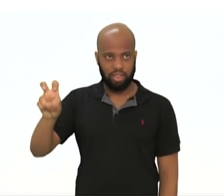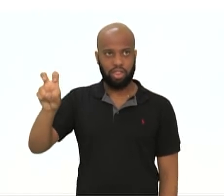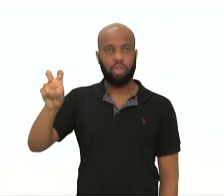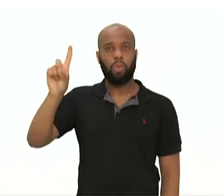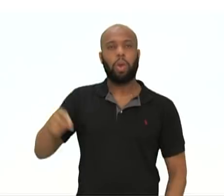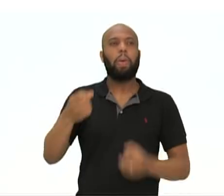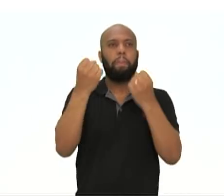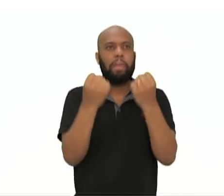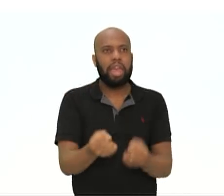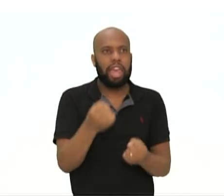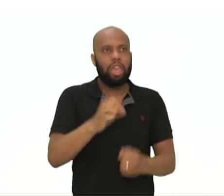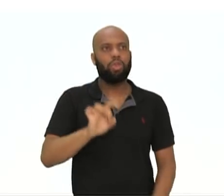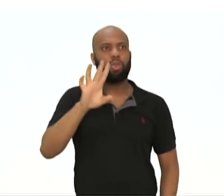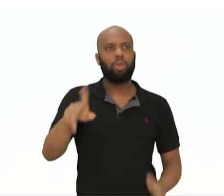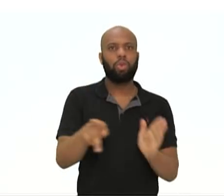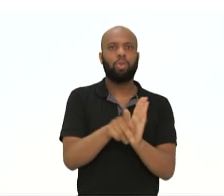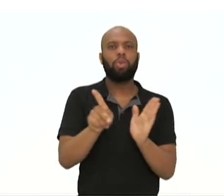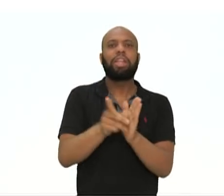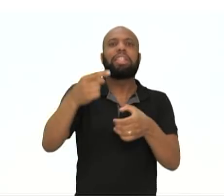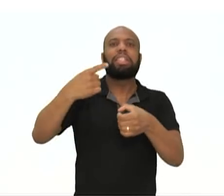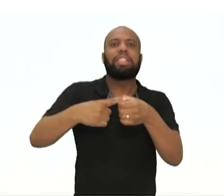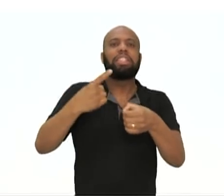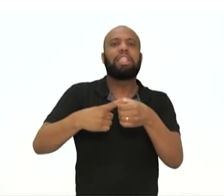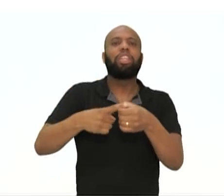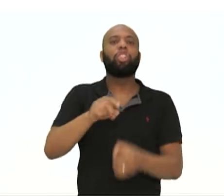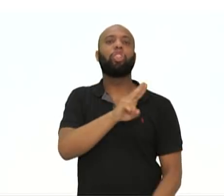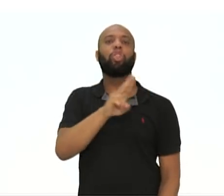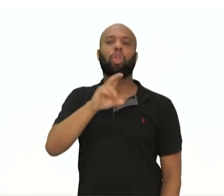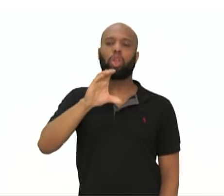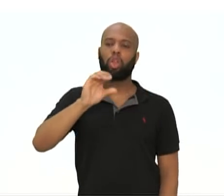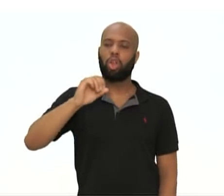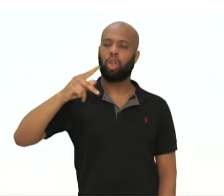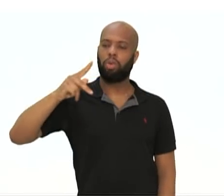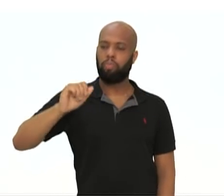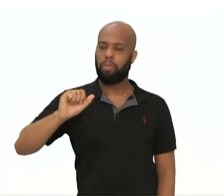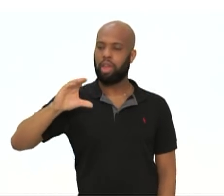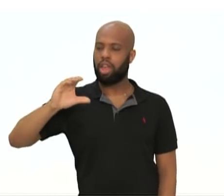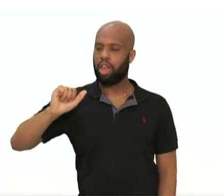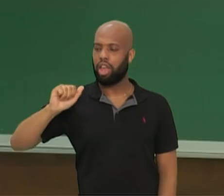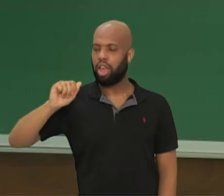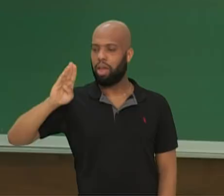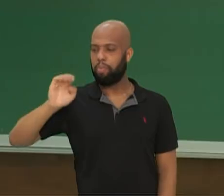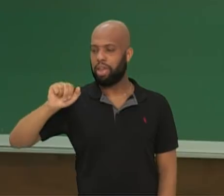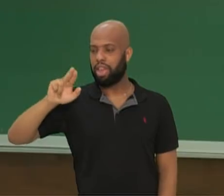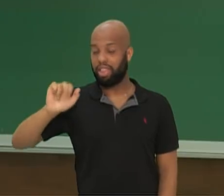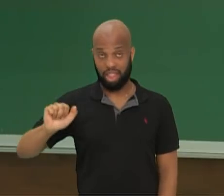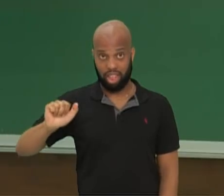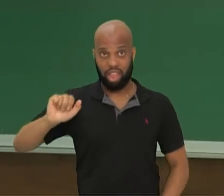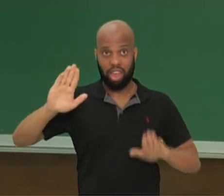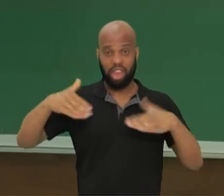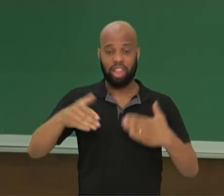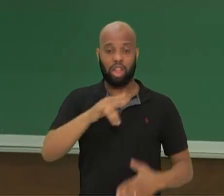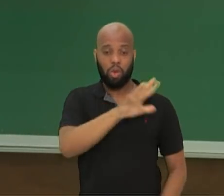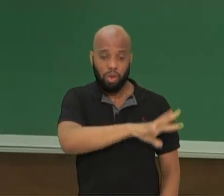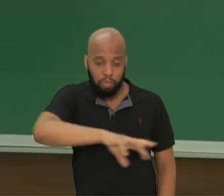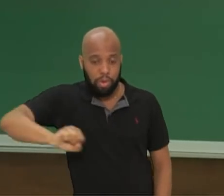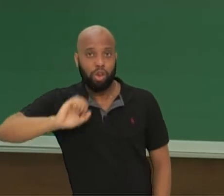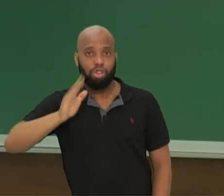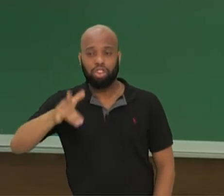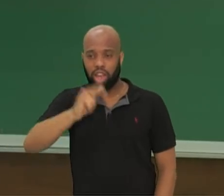285,65 toneladas apenas em Copacabana. Segundo o órgão, o lixo já tinha sido recolhido às 10